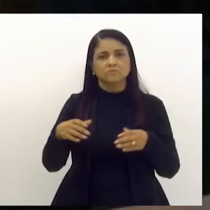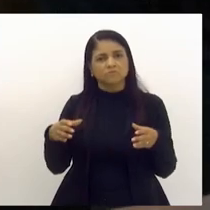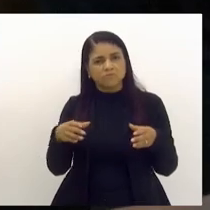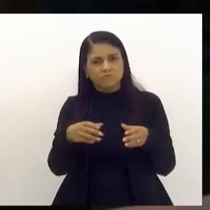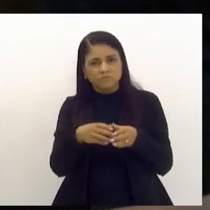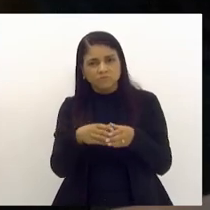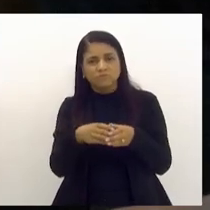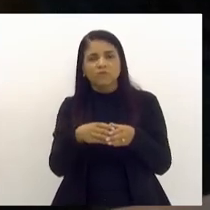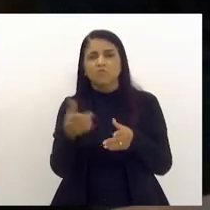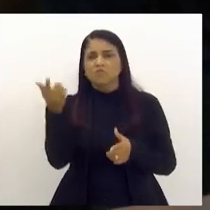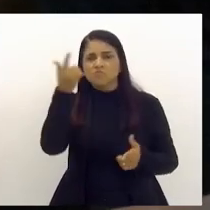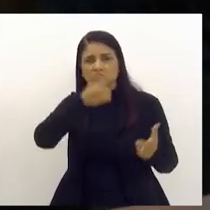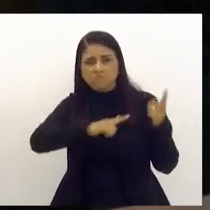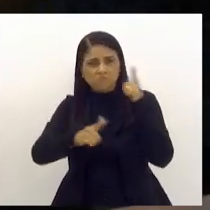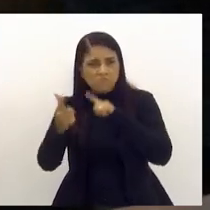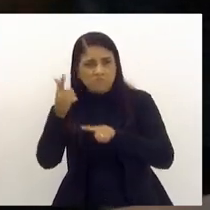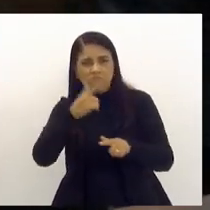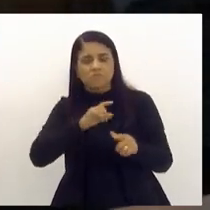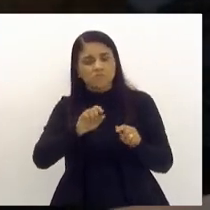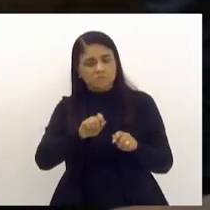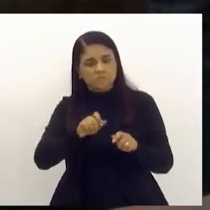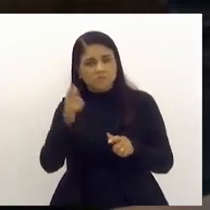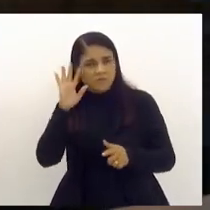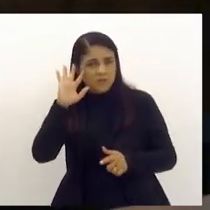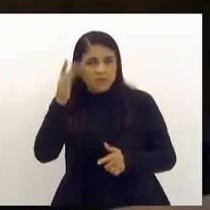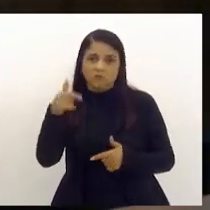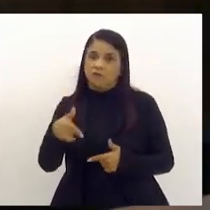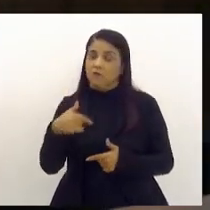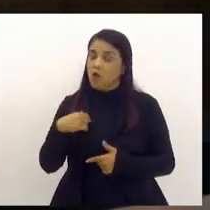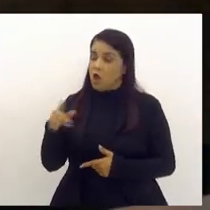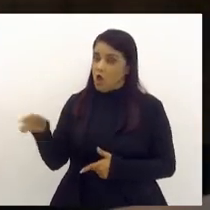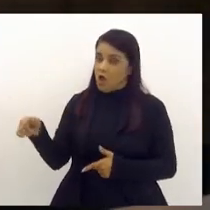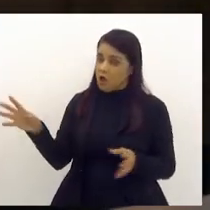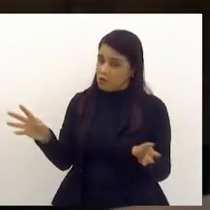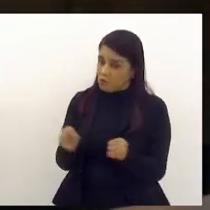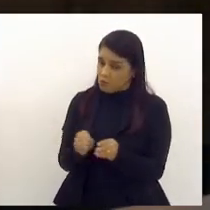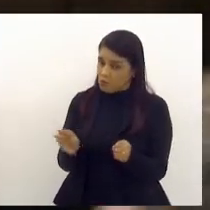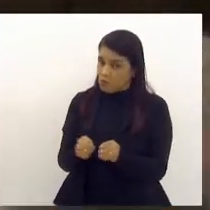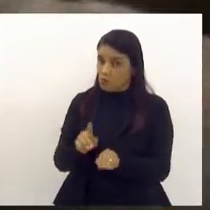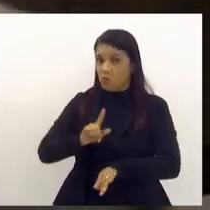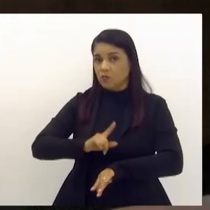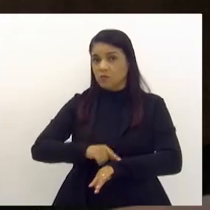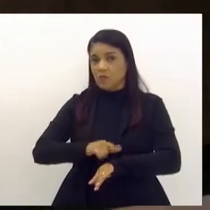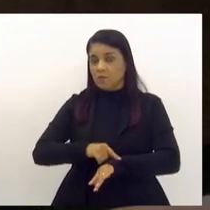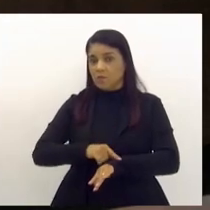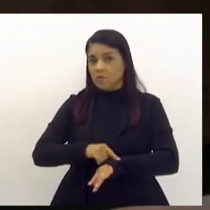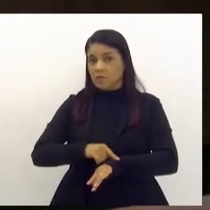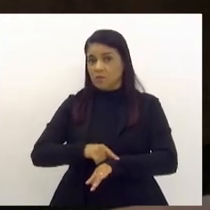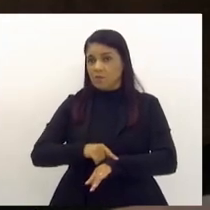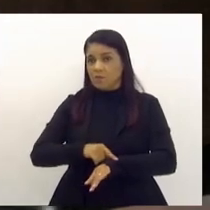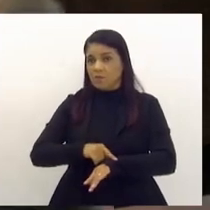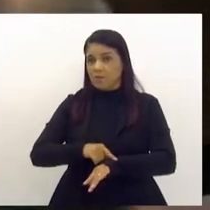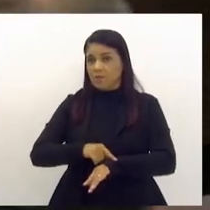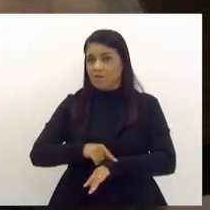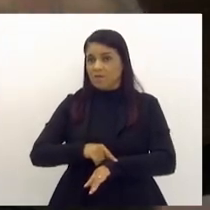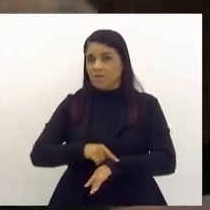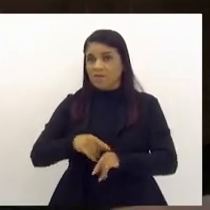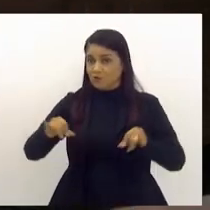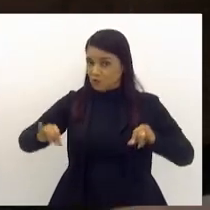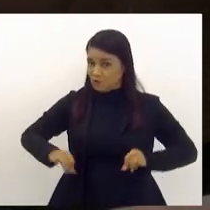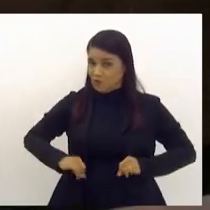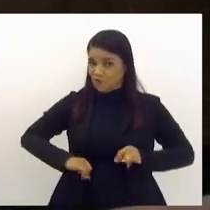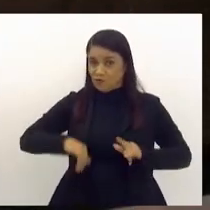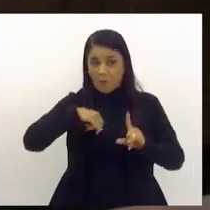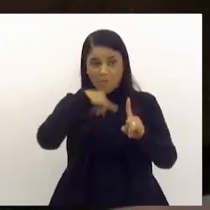está acontecendo. Deputado Adante chamando minha atenção. O tempo regimental de Vossa Excelência. Eu estou sofrendo bullying